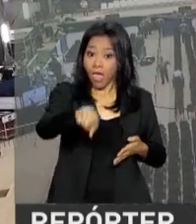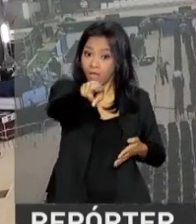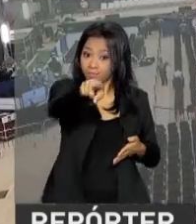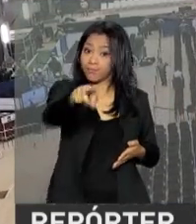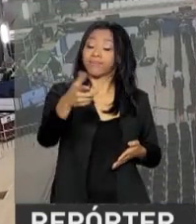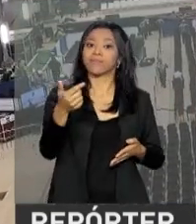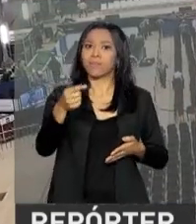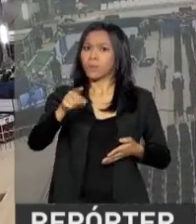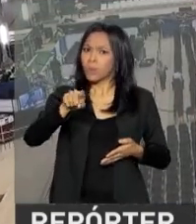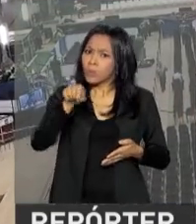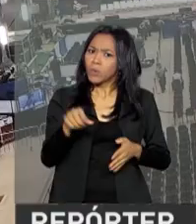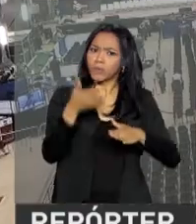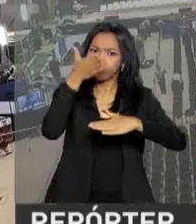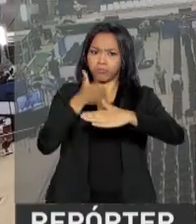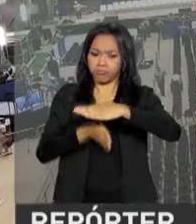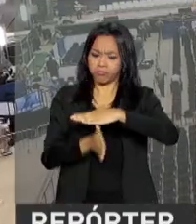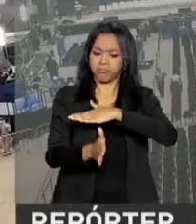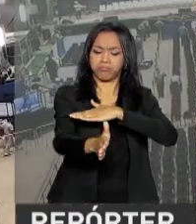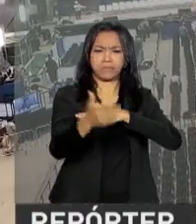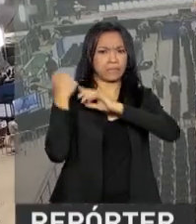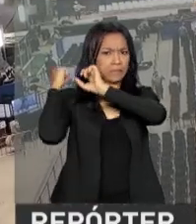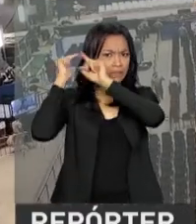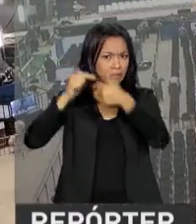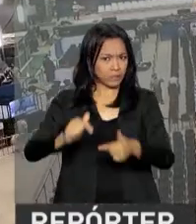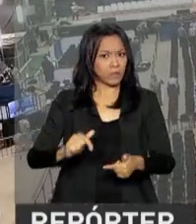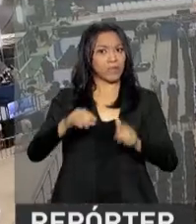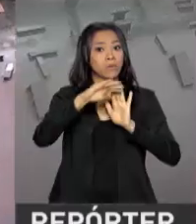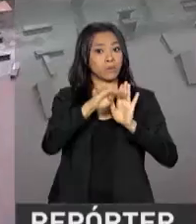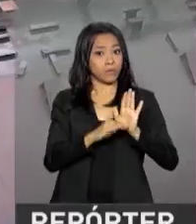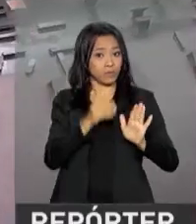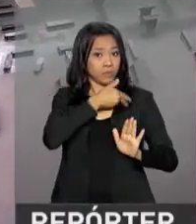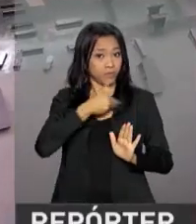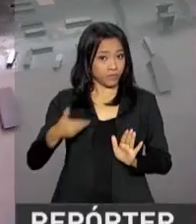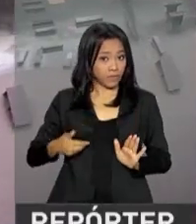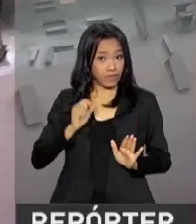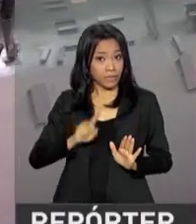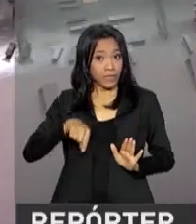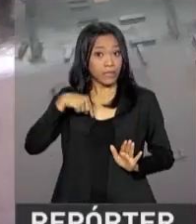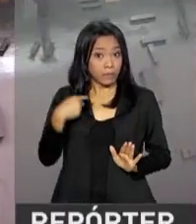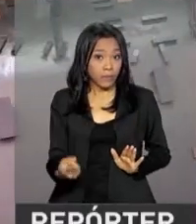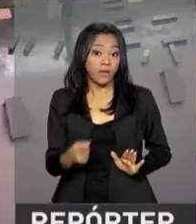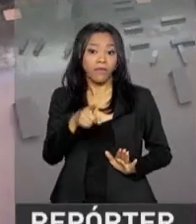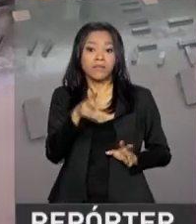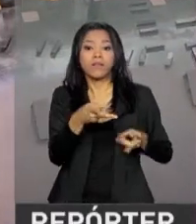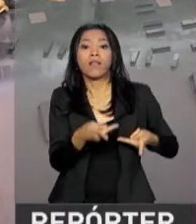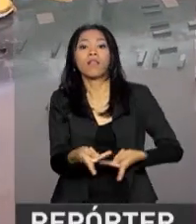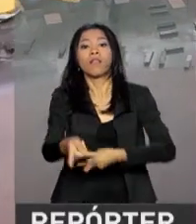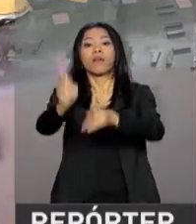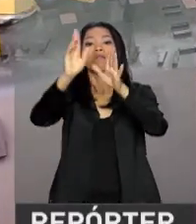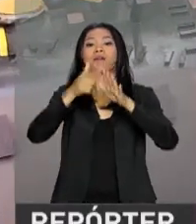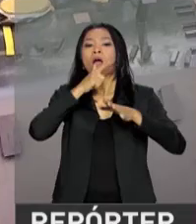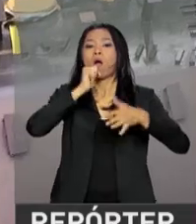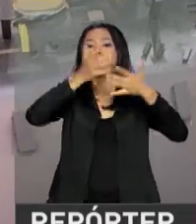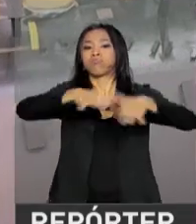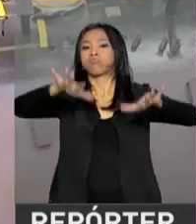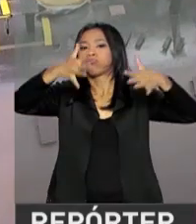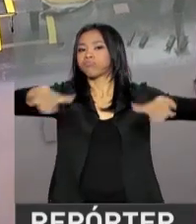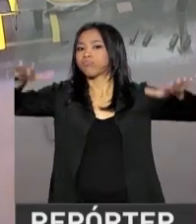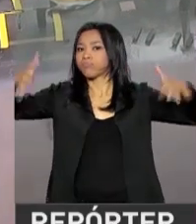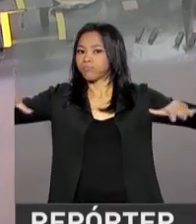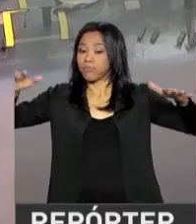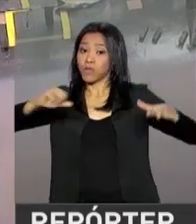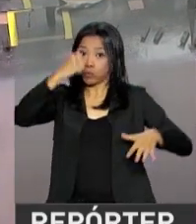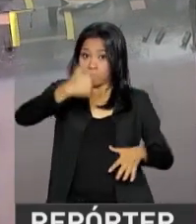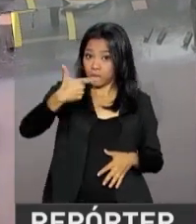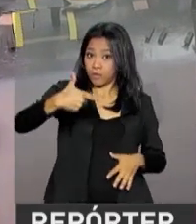um dos submarinos convencionais do programa depois desta etapa os submarinos será levado ao mar no segundo semestre de